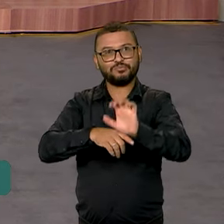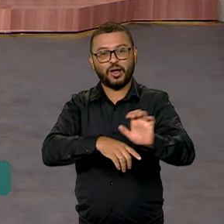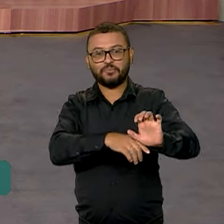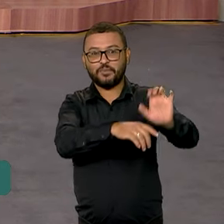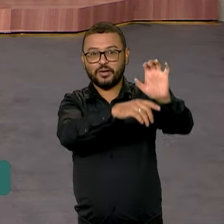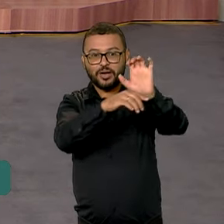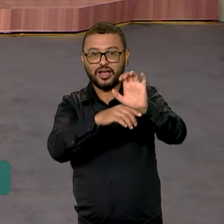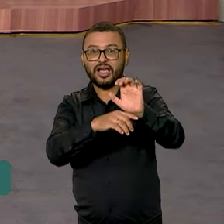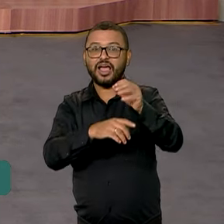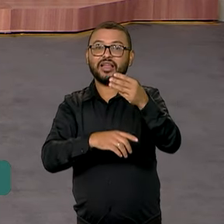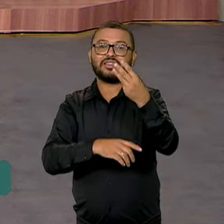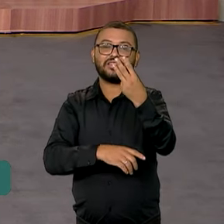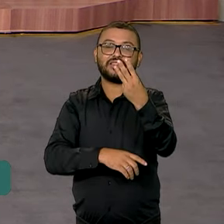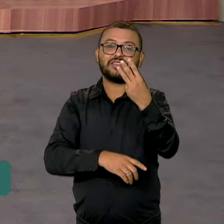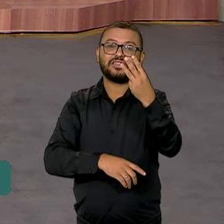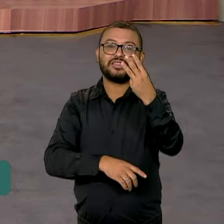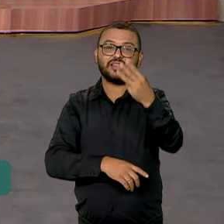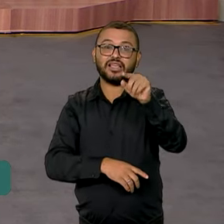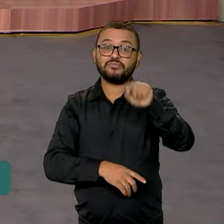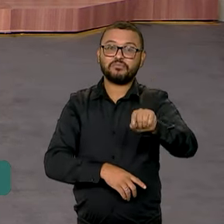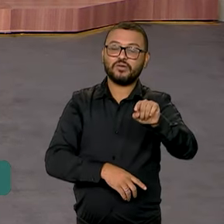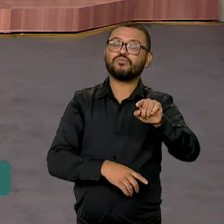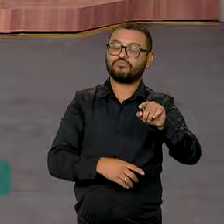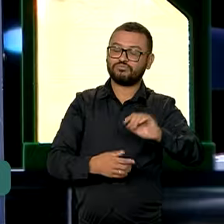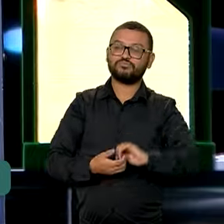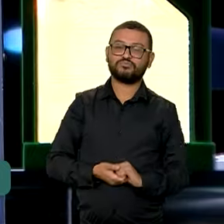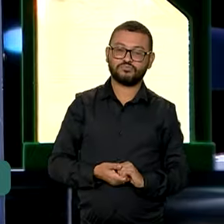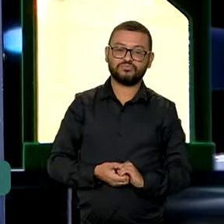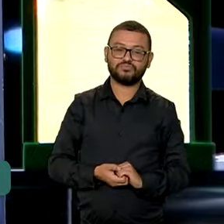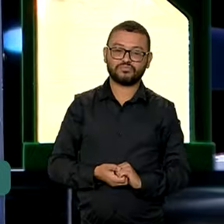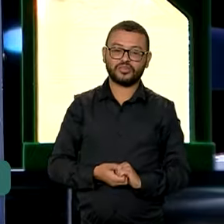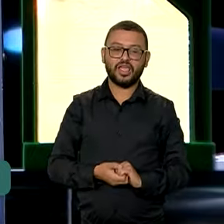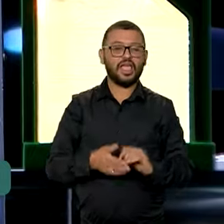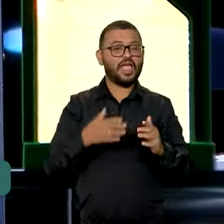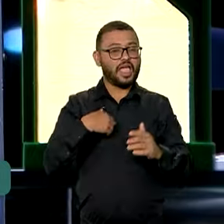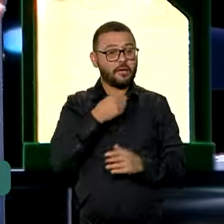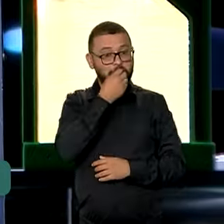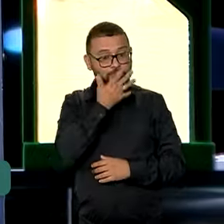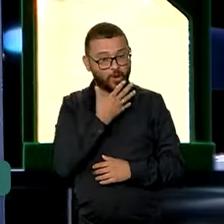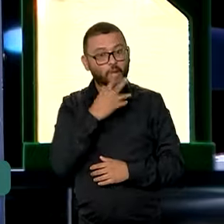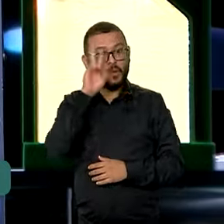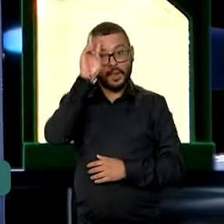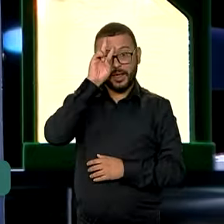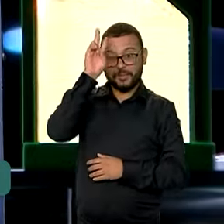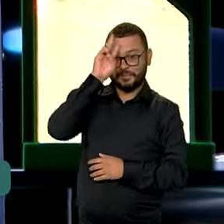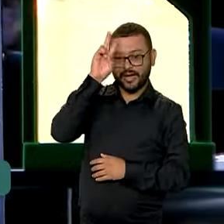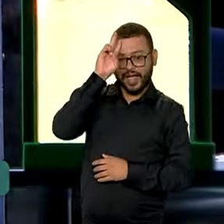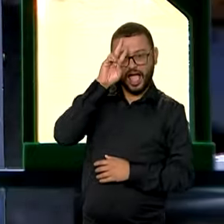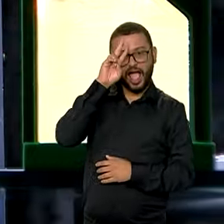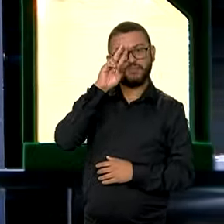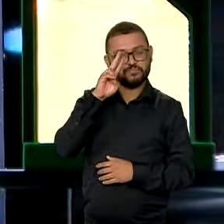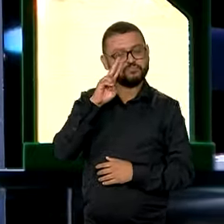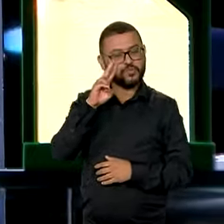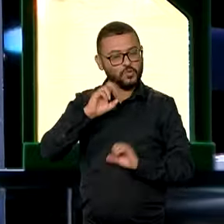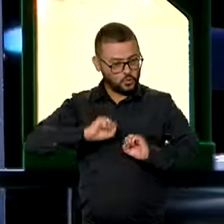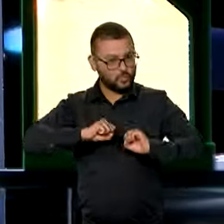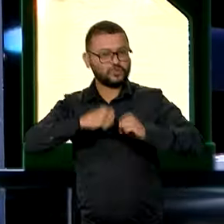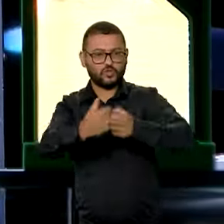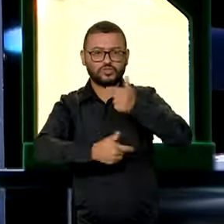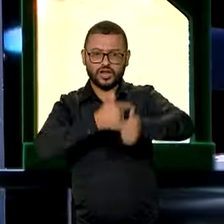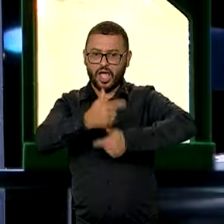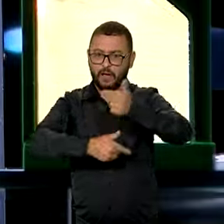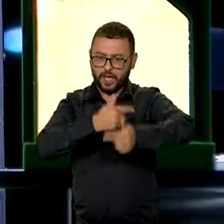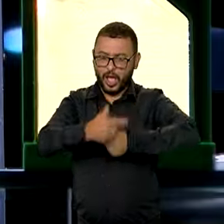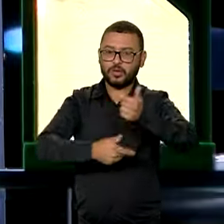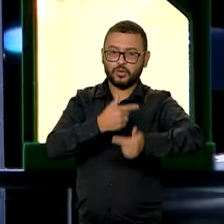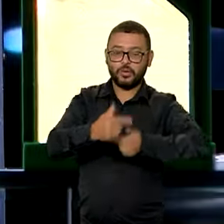de 3.900 localidades. É sempre bom, né, lembrar esse grande esforço